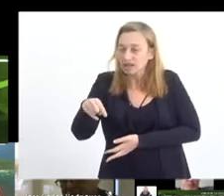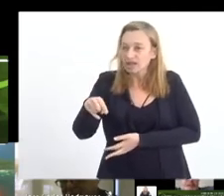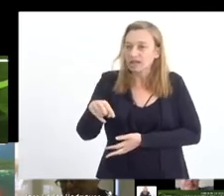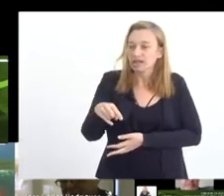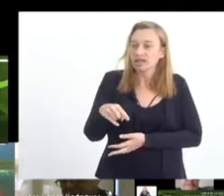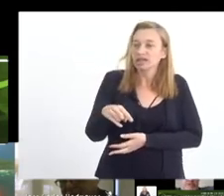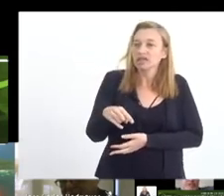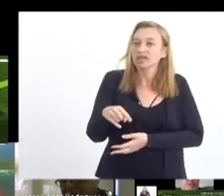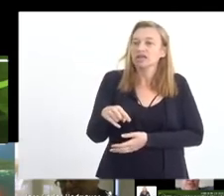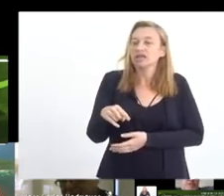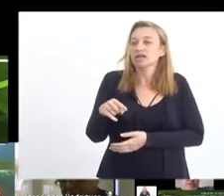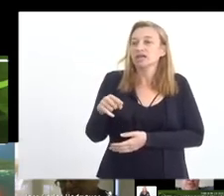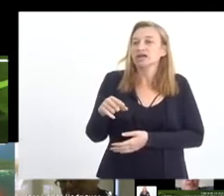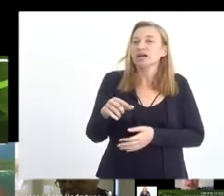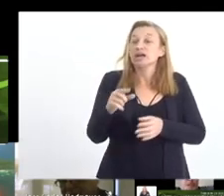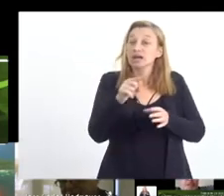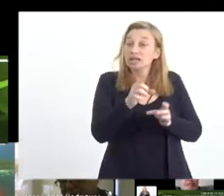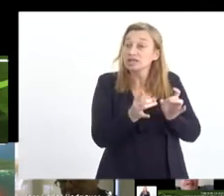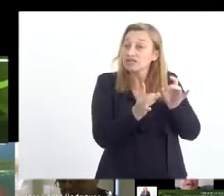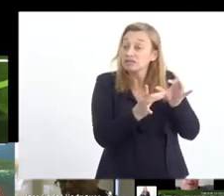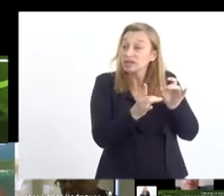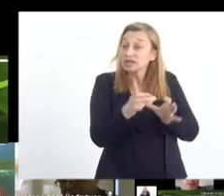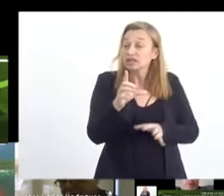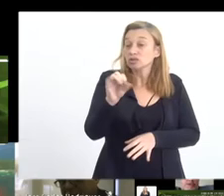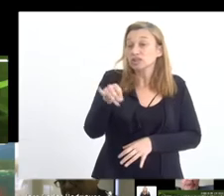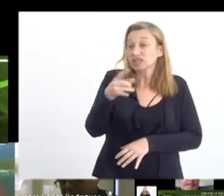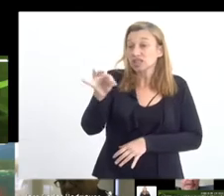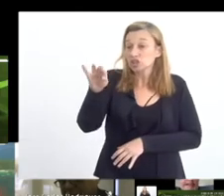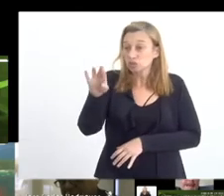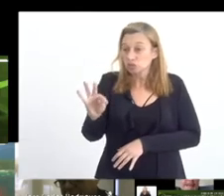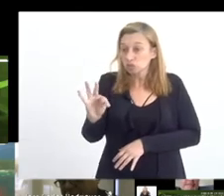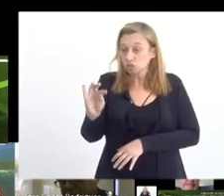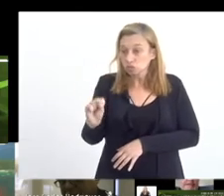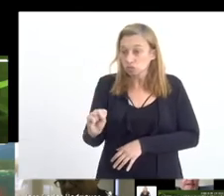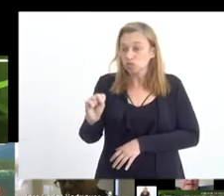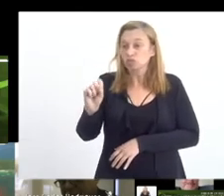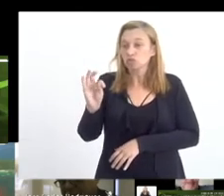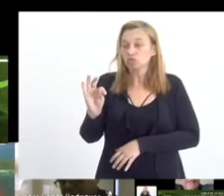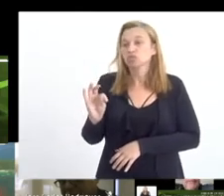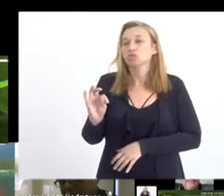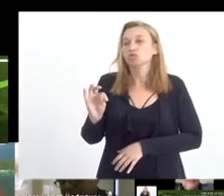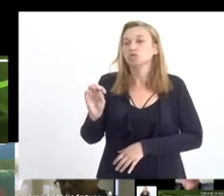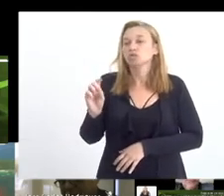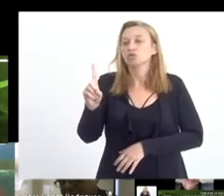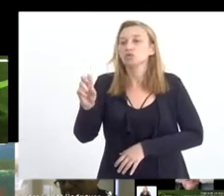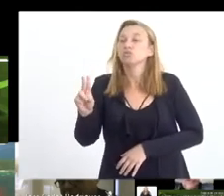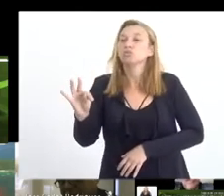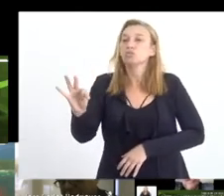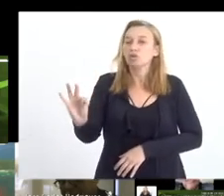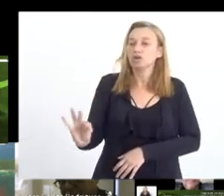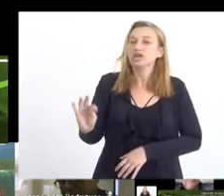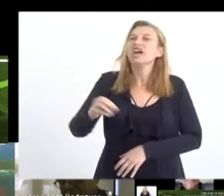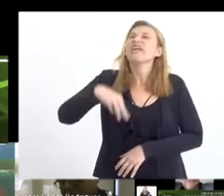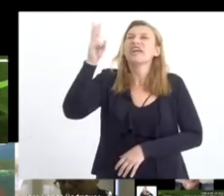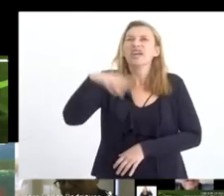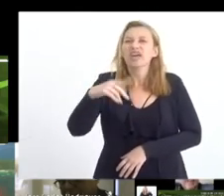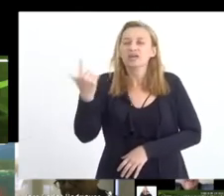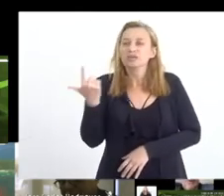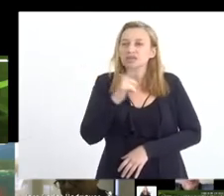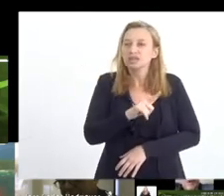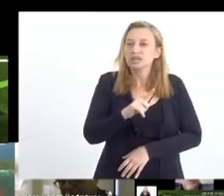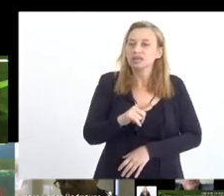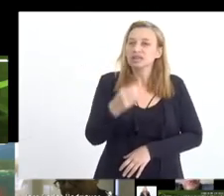eventual privatização do Santos Dumont, teria quem ganhar essa licitação teria que levar mais